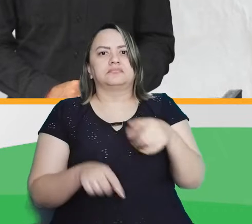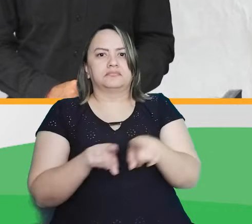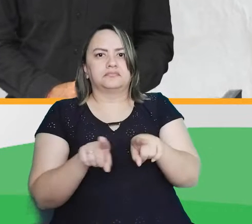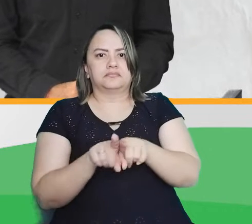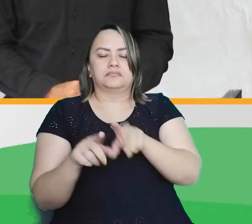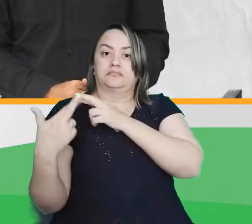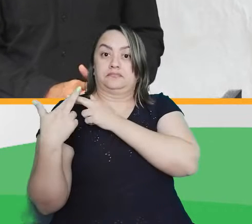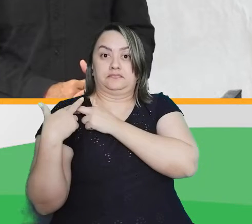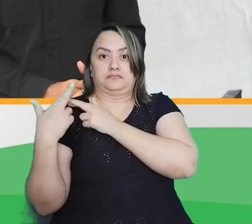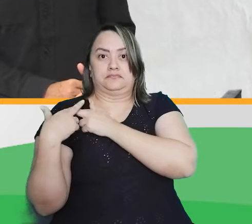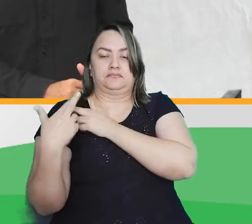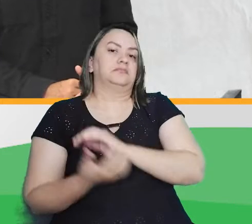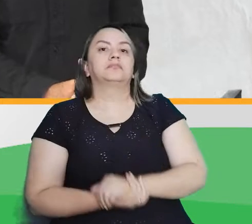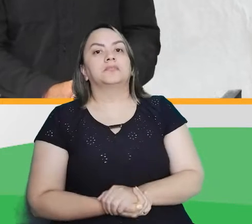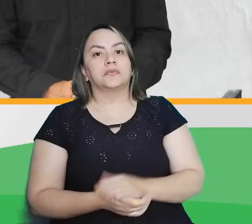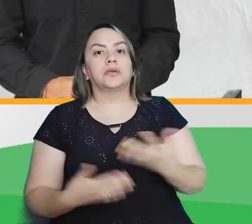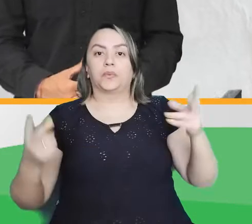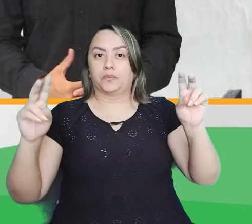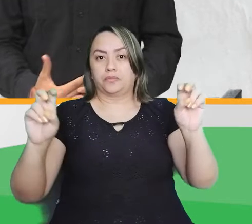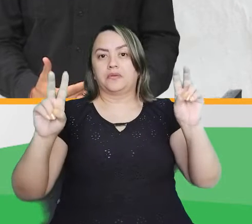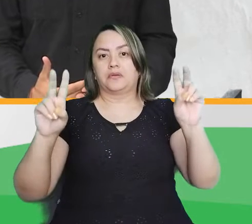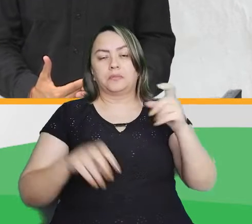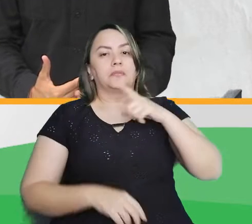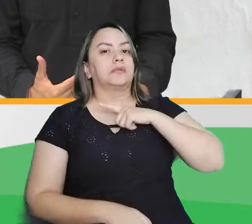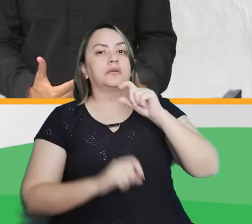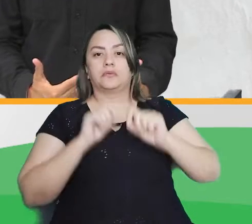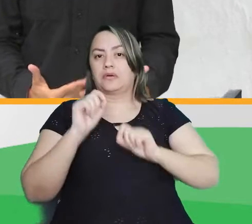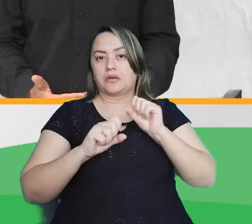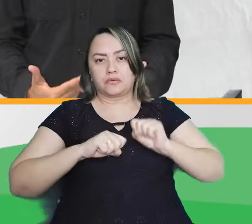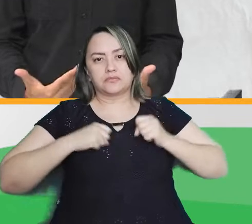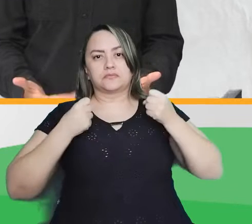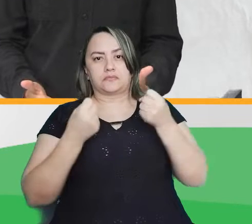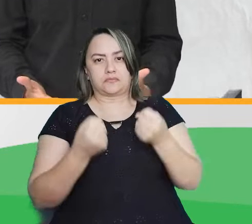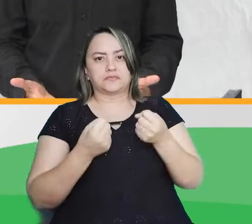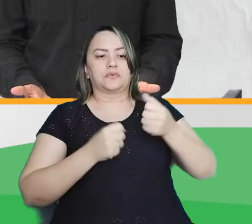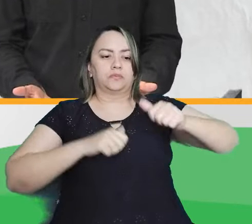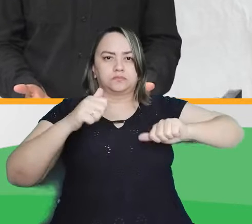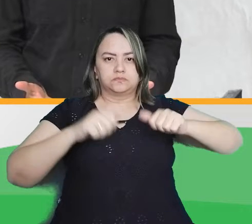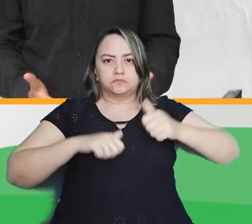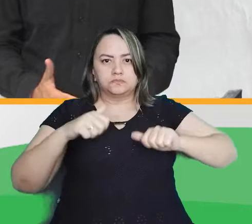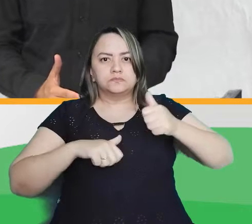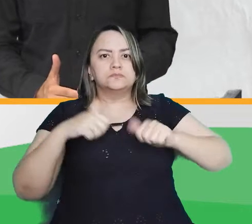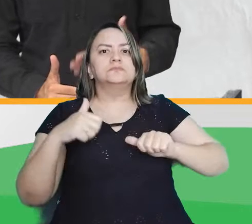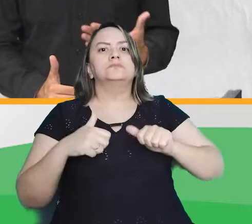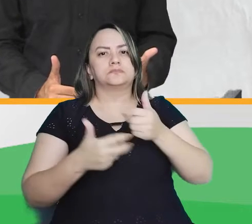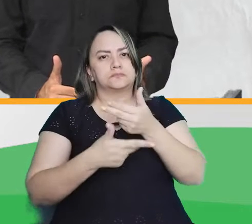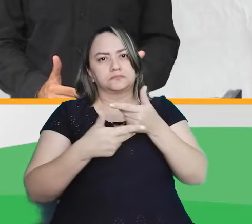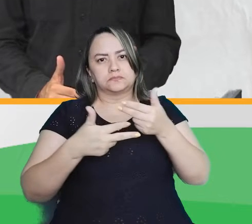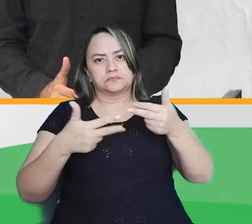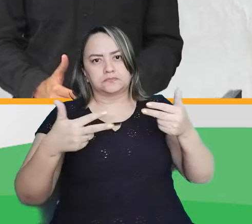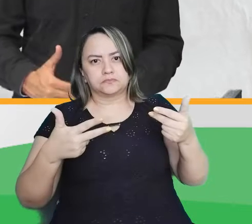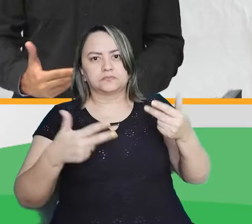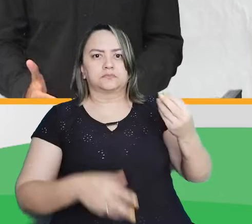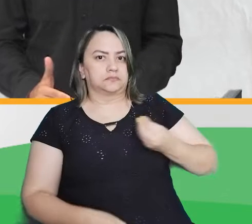especificamente, o nosso tema está abrangido pelo esforço de analisar situações da vida cotidiana, estilos